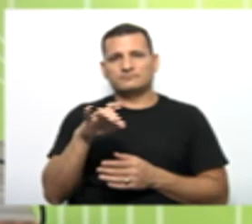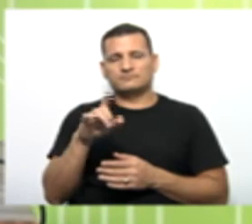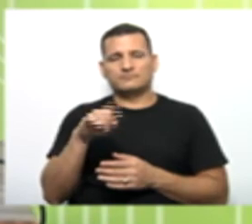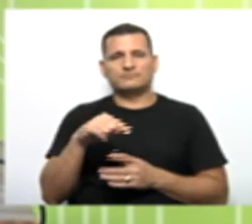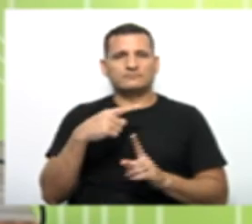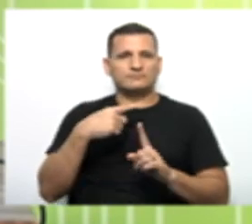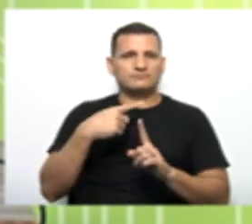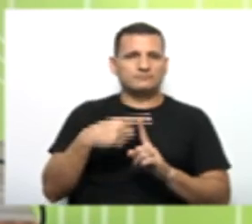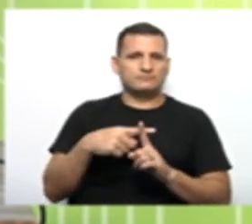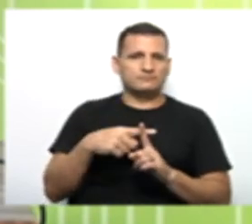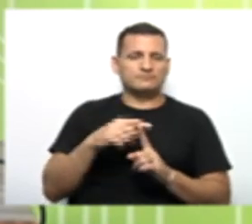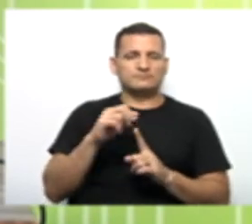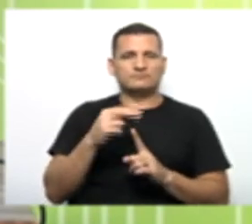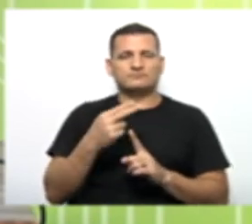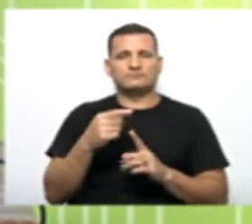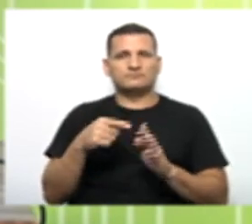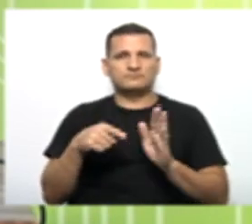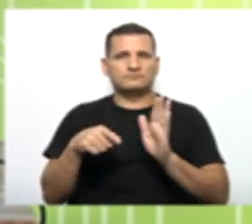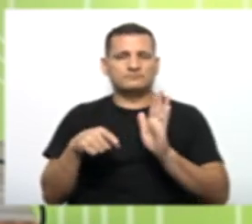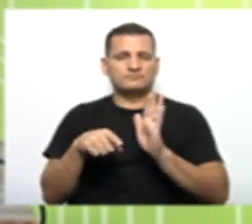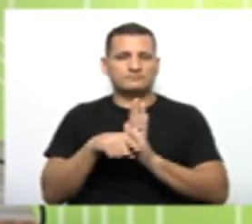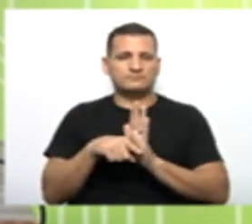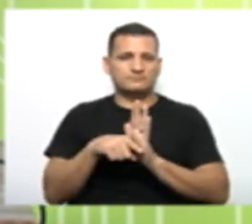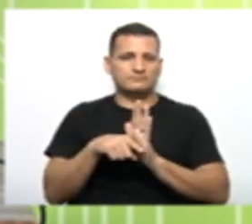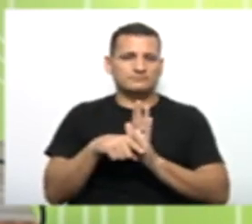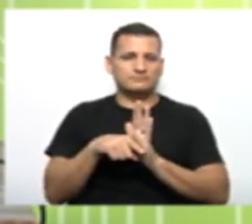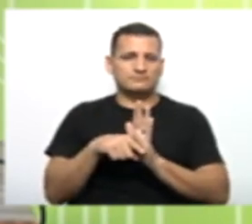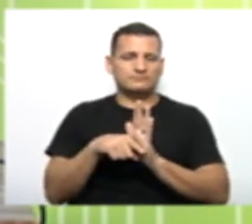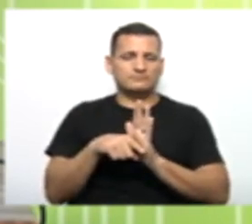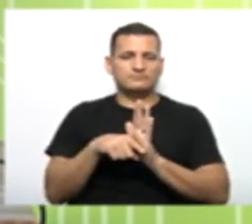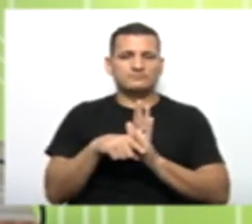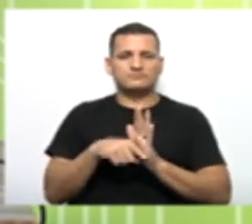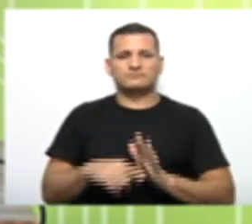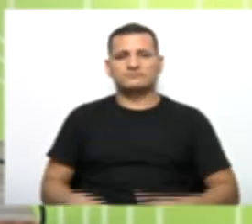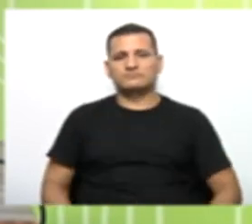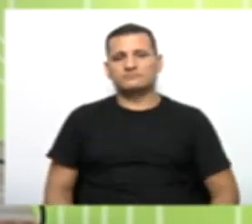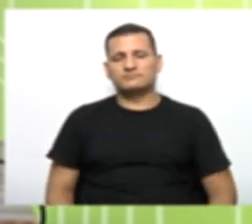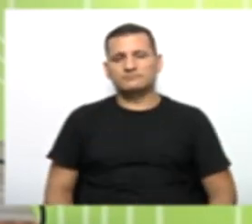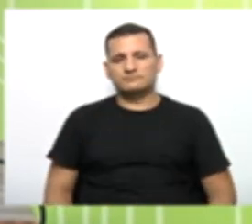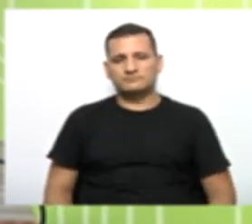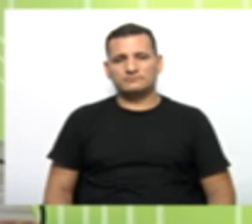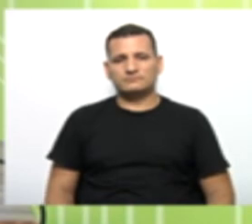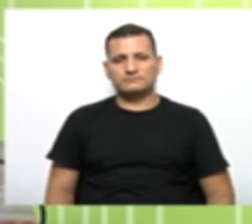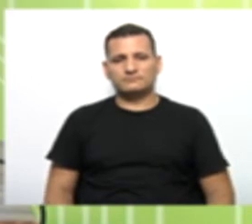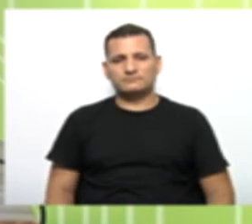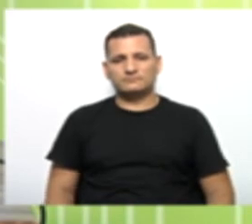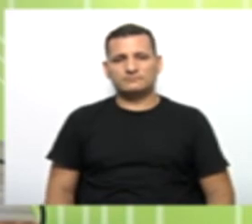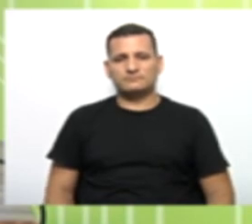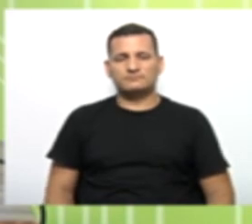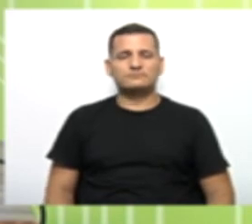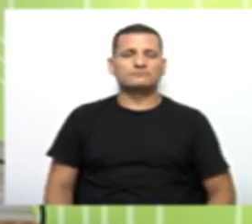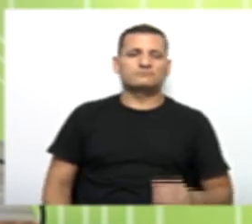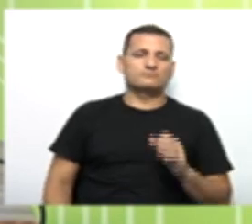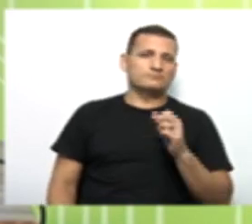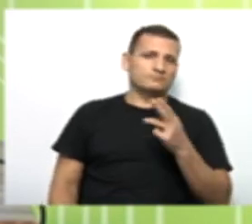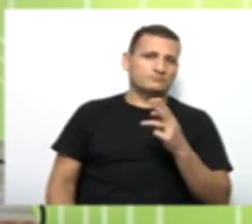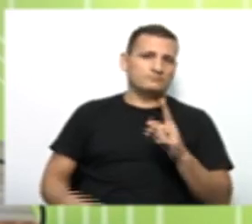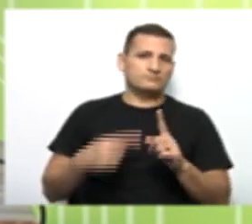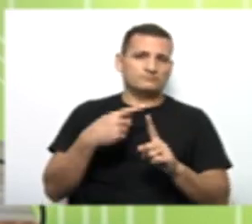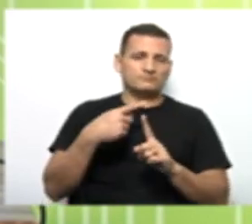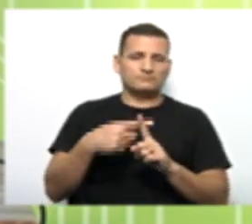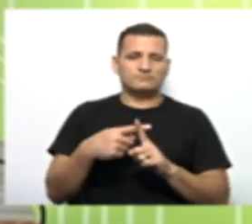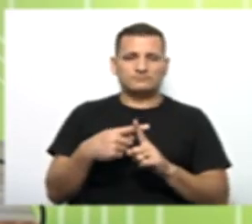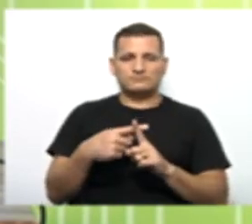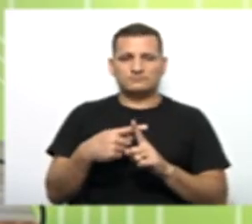pessoas e que esses terceiros não aproveitam os benefícios. É uma externalidade negativa. Ou pode ser uma externalidade